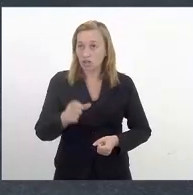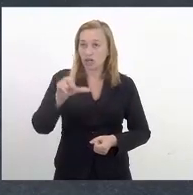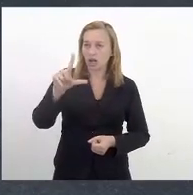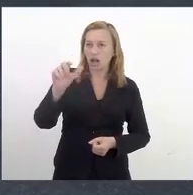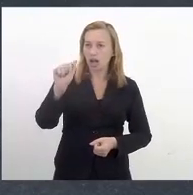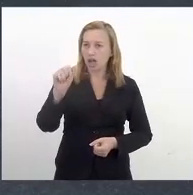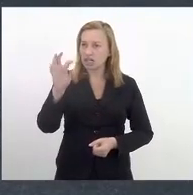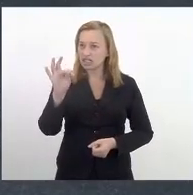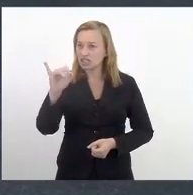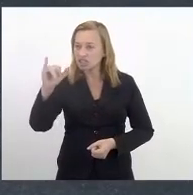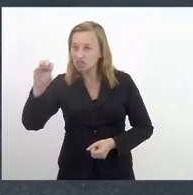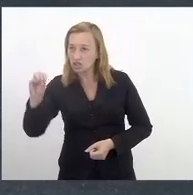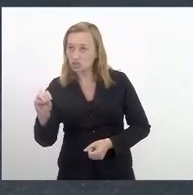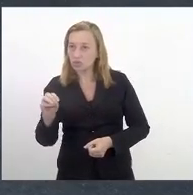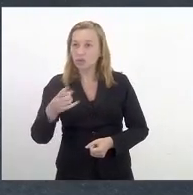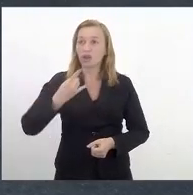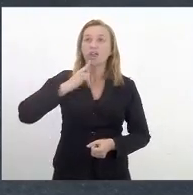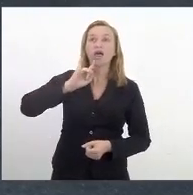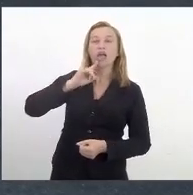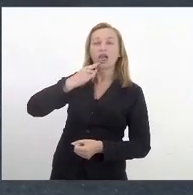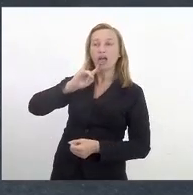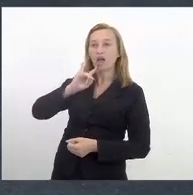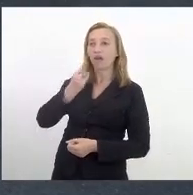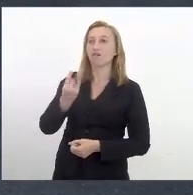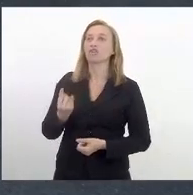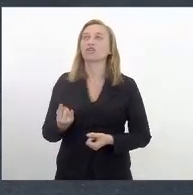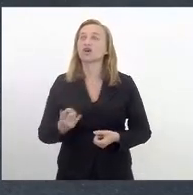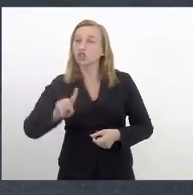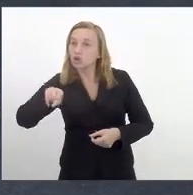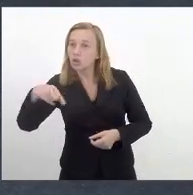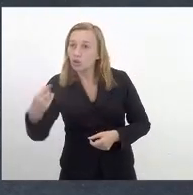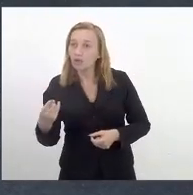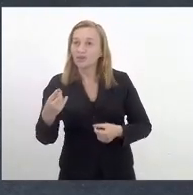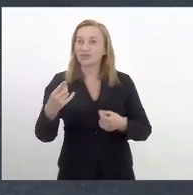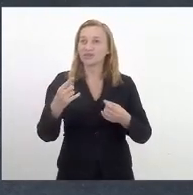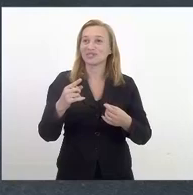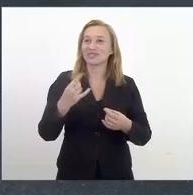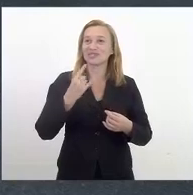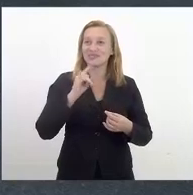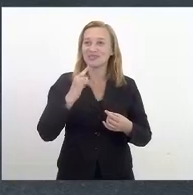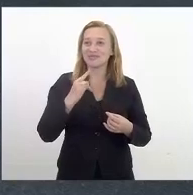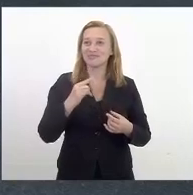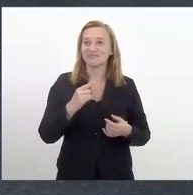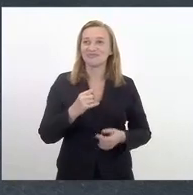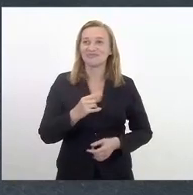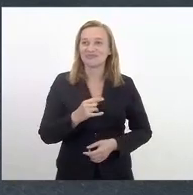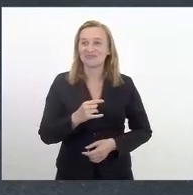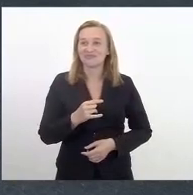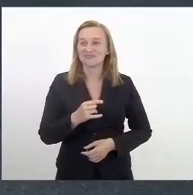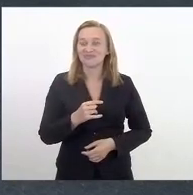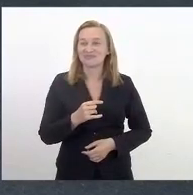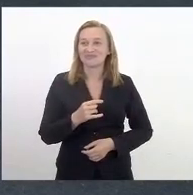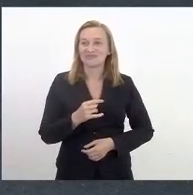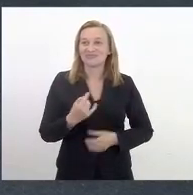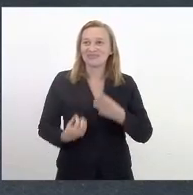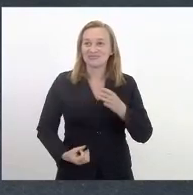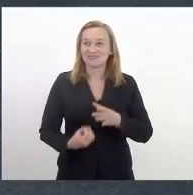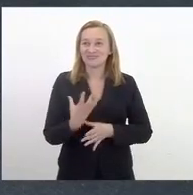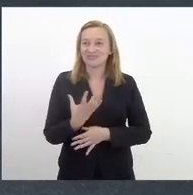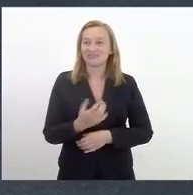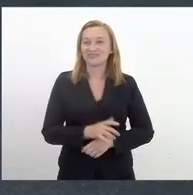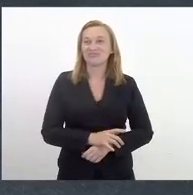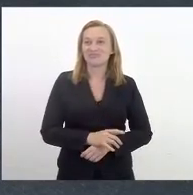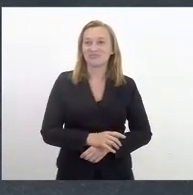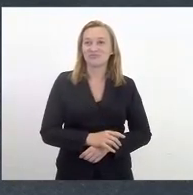correlatos cachaça aguardente e outras bebidas destiladas quando produzido por